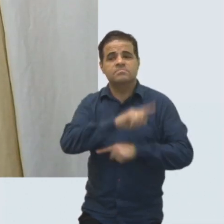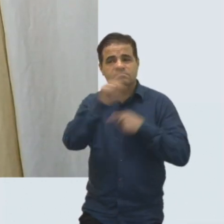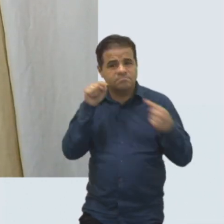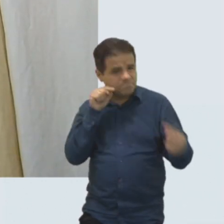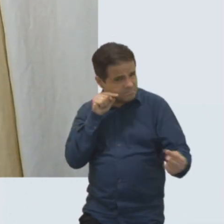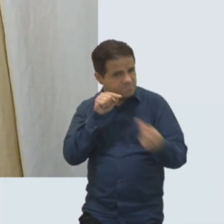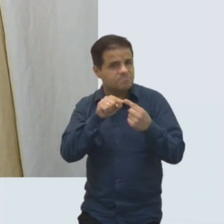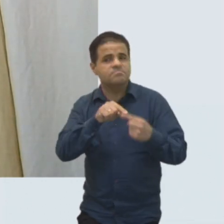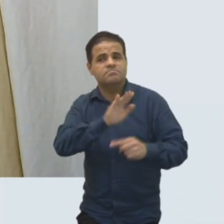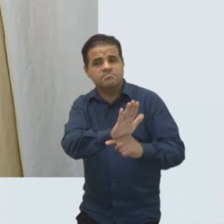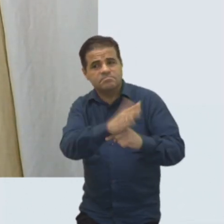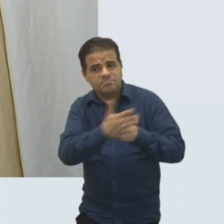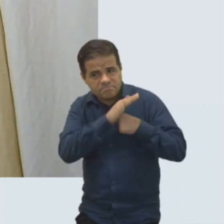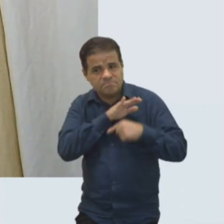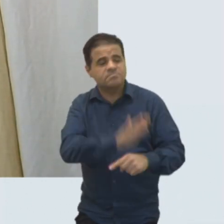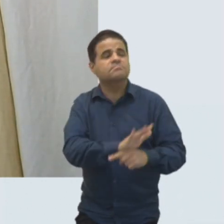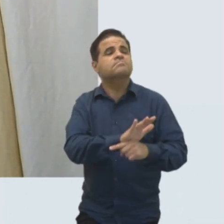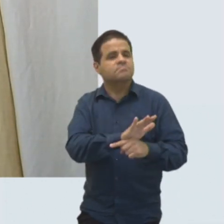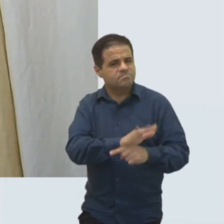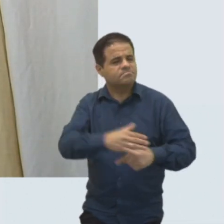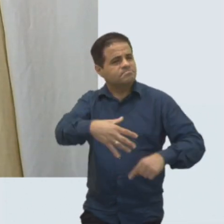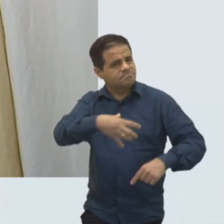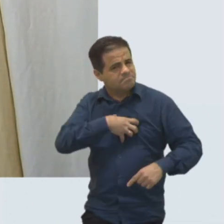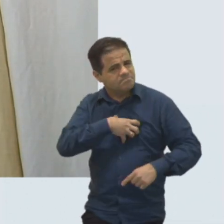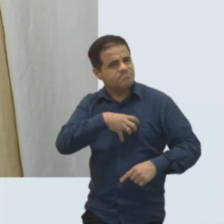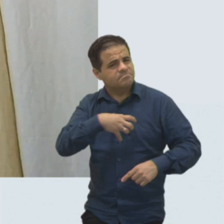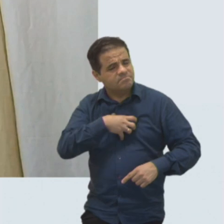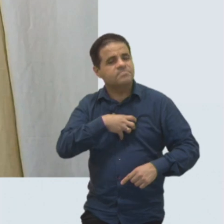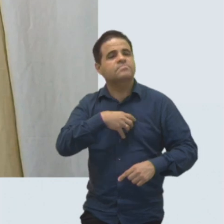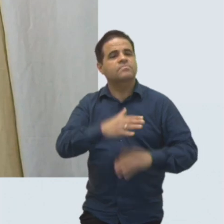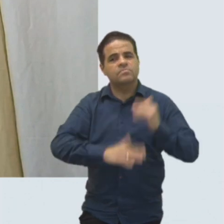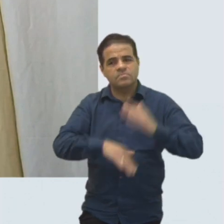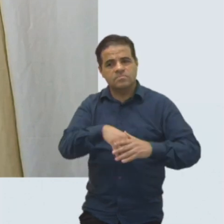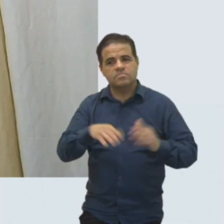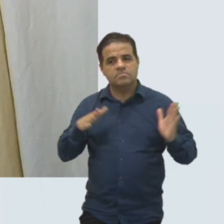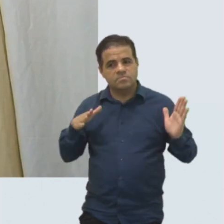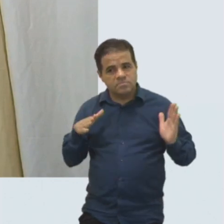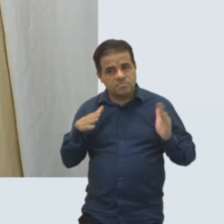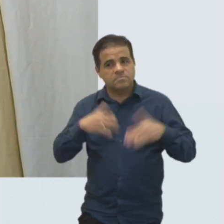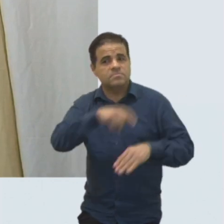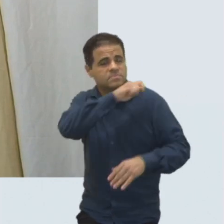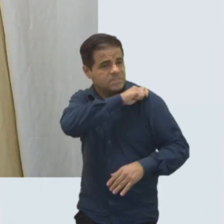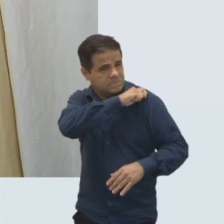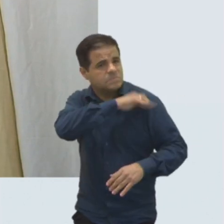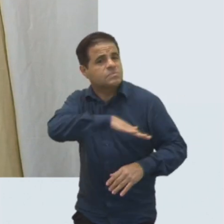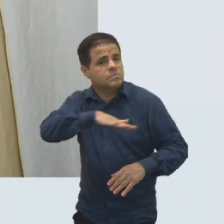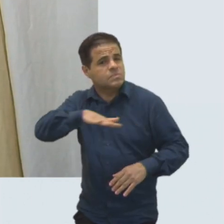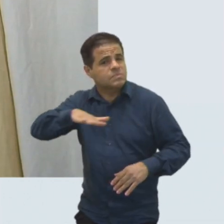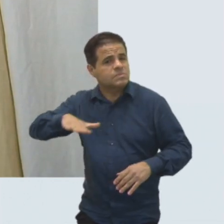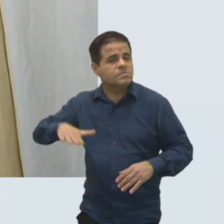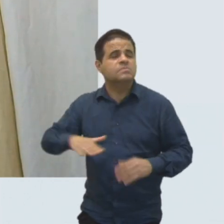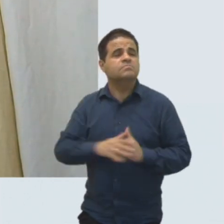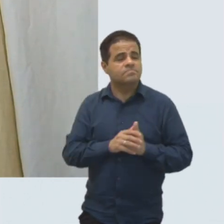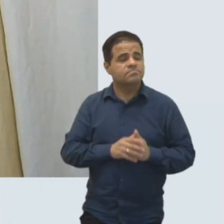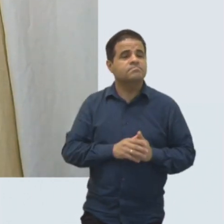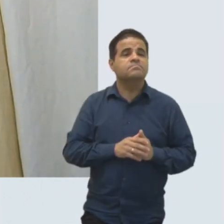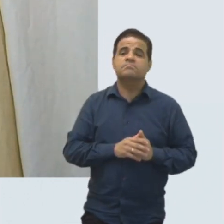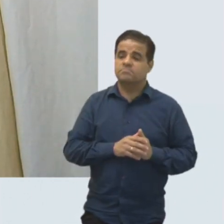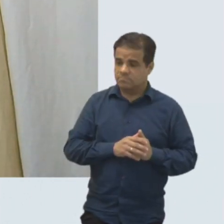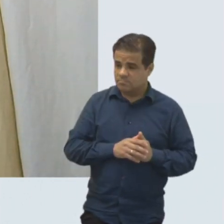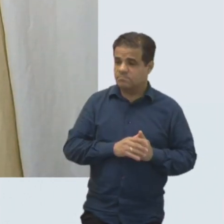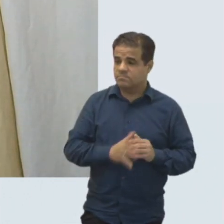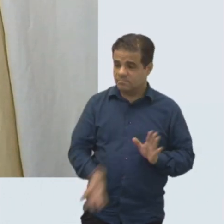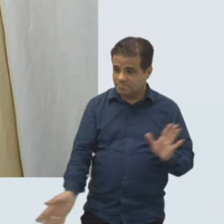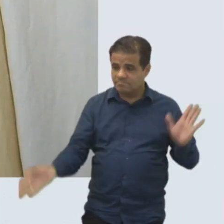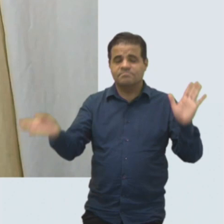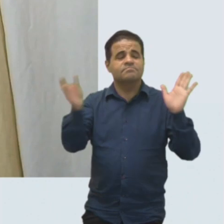de uma colaboração. Ela é trabalhada de forma síncrona entre os alunos, entre as pessoas, entre seus participantes, né? E ela foi apresentada, né,